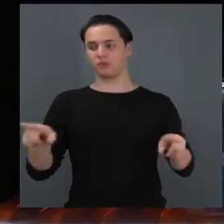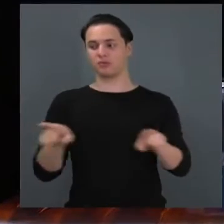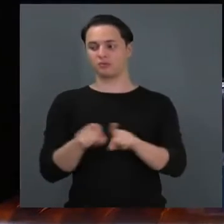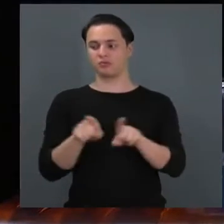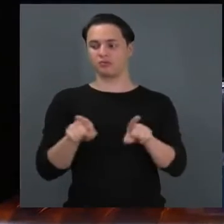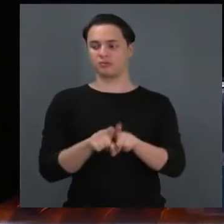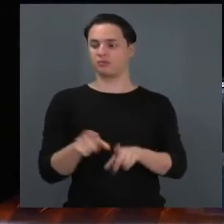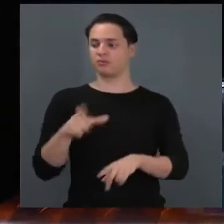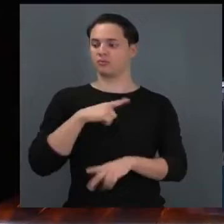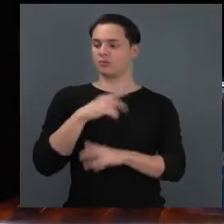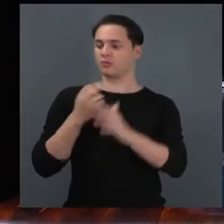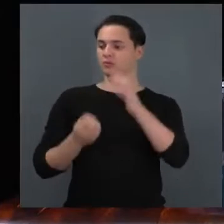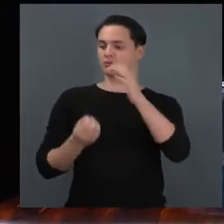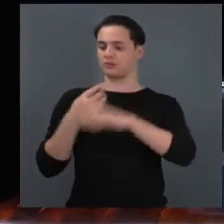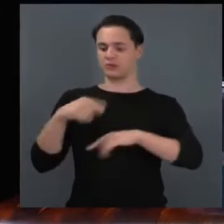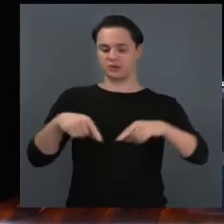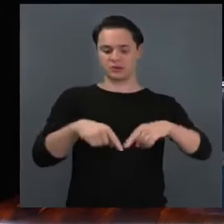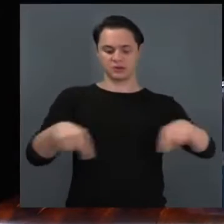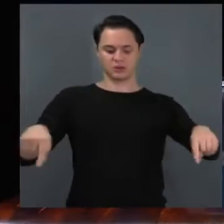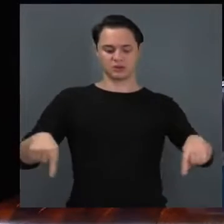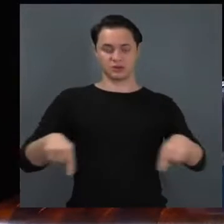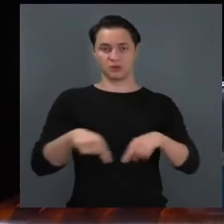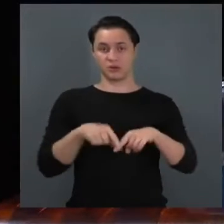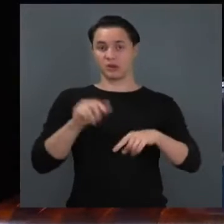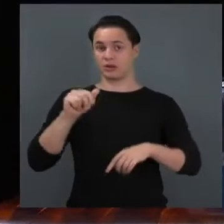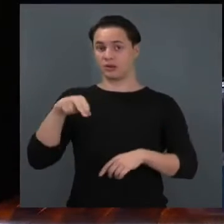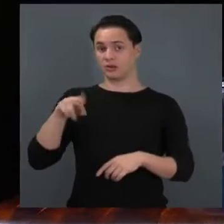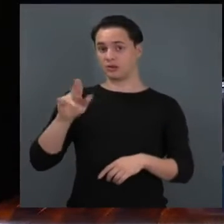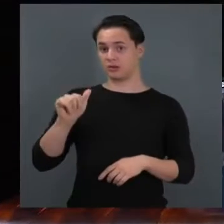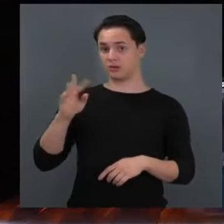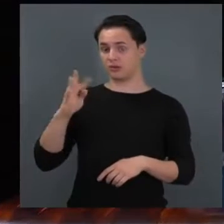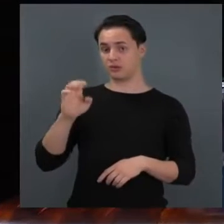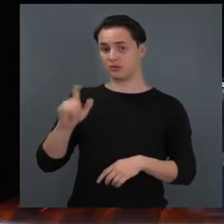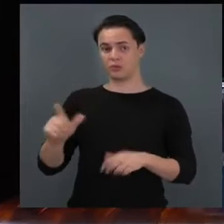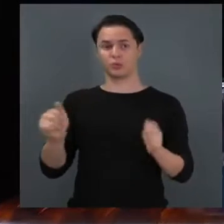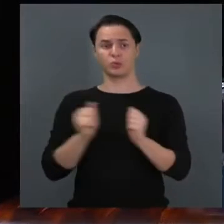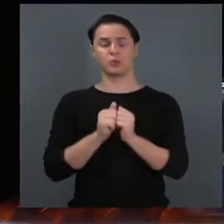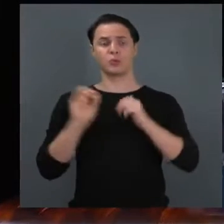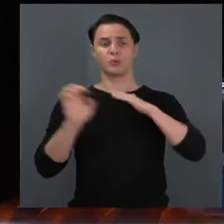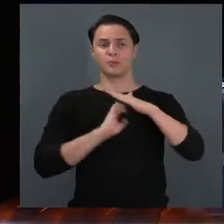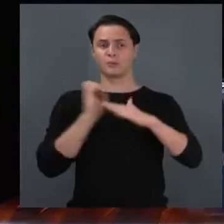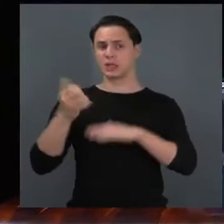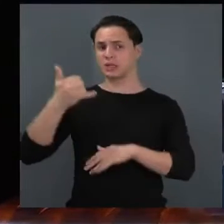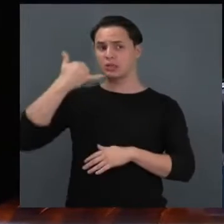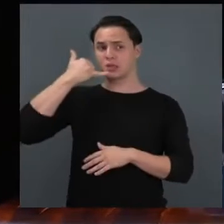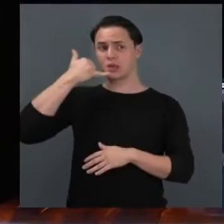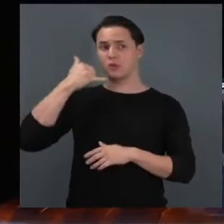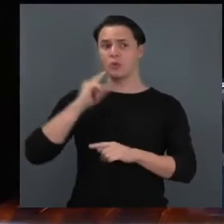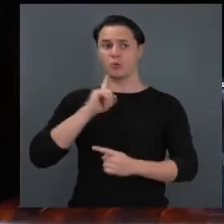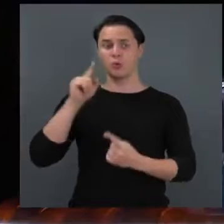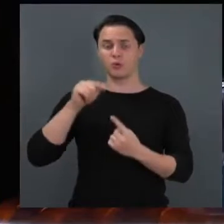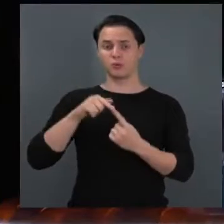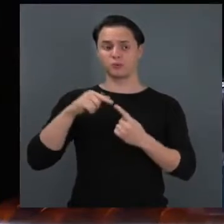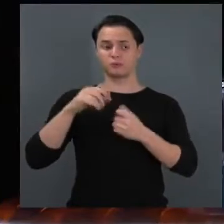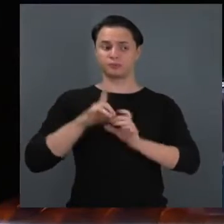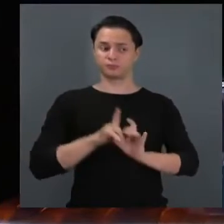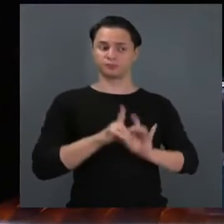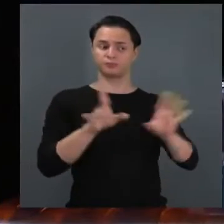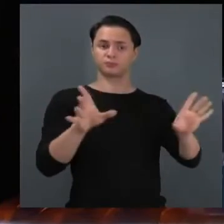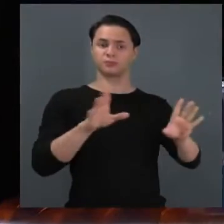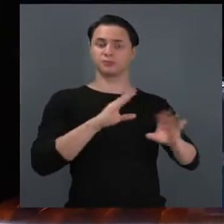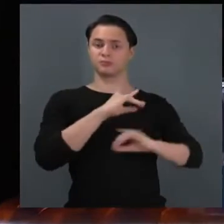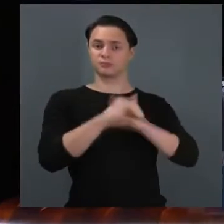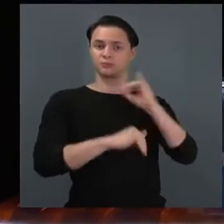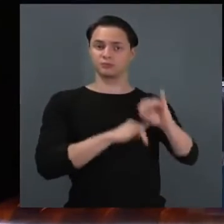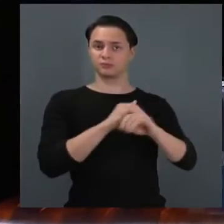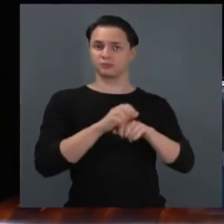a criação de sala de situação na Anatel com principais empresas de telefonia para viabilizar sinal de telefone e internet, que a maioria